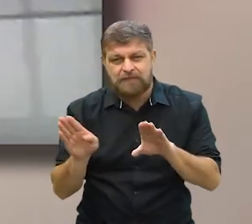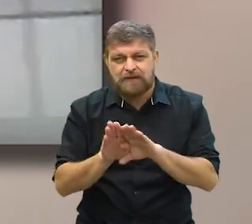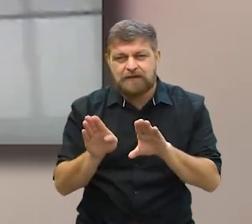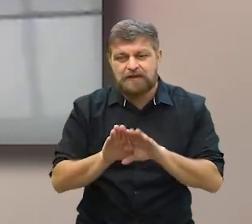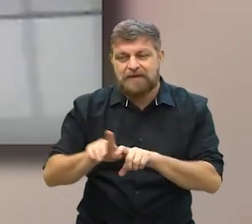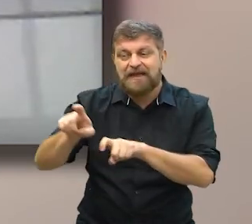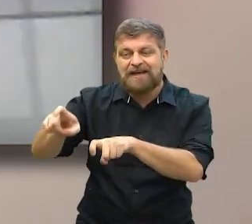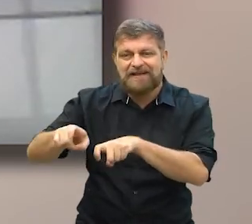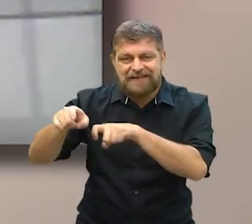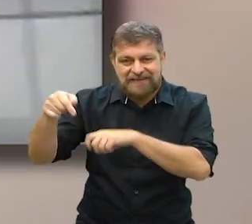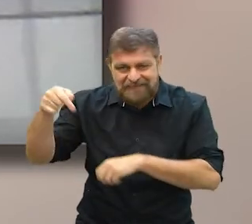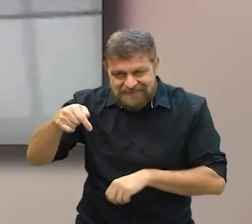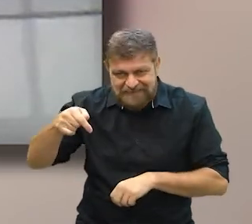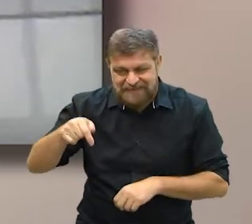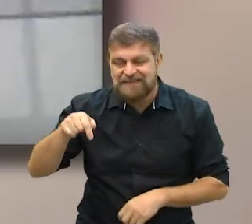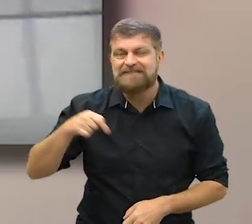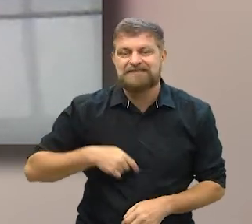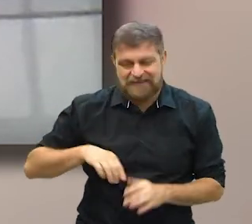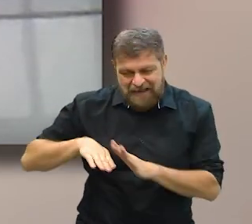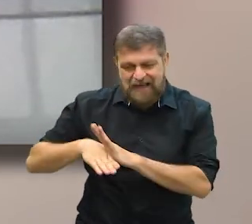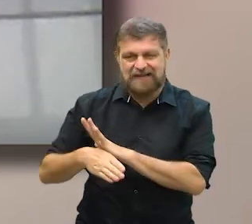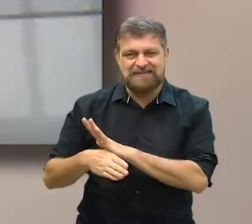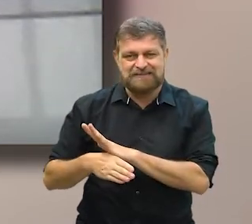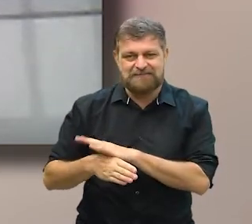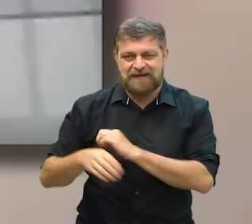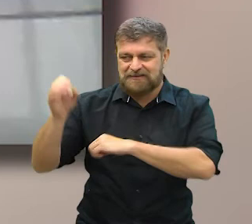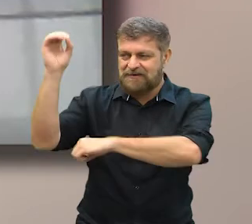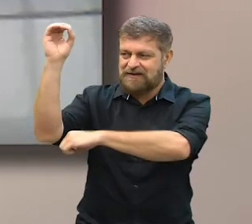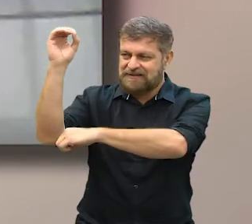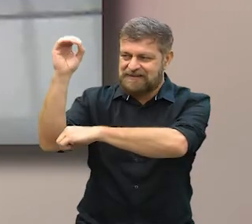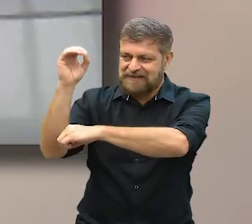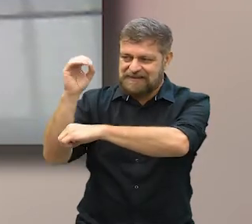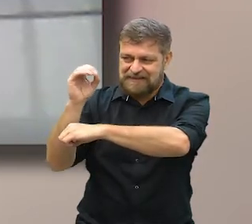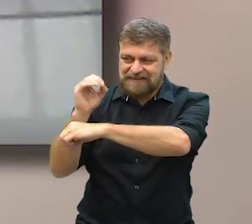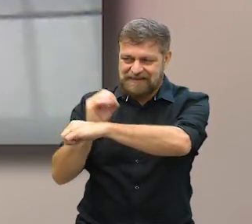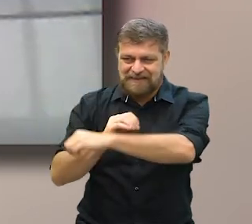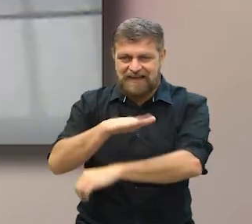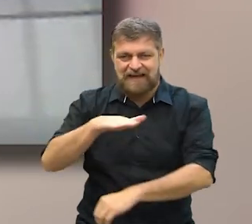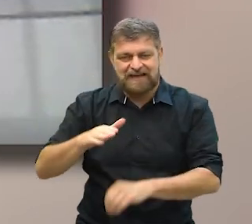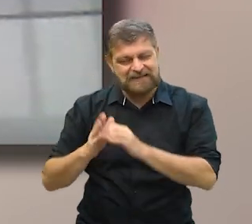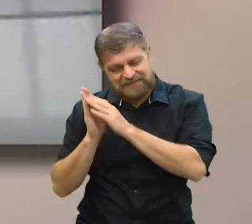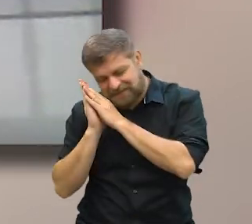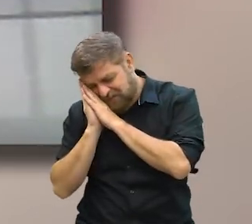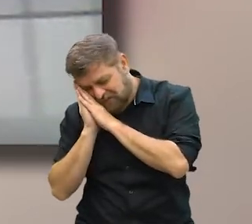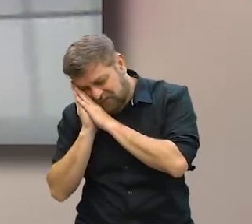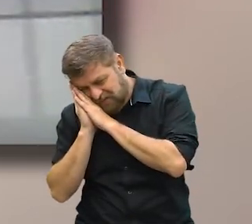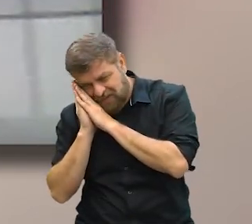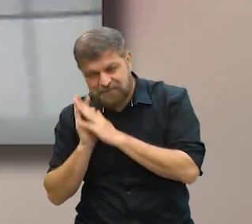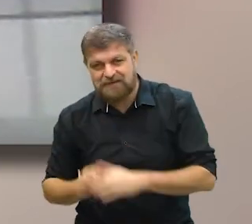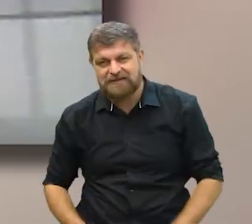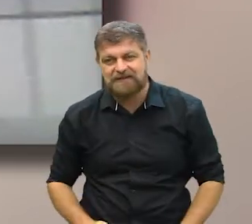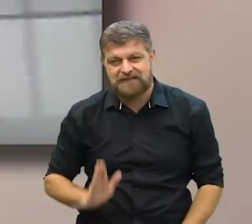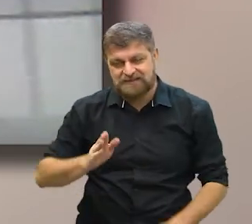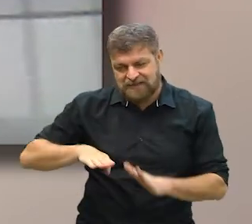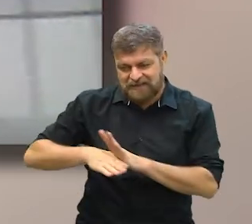tarde às 6 da manhã, né? E criança do sítio faz isso, né? As crianças da roça,